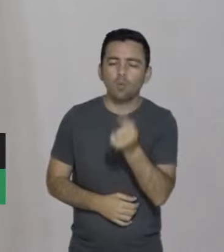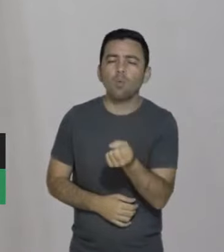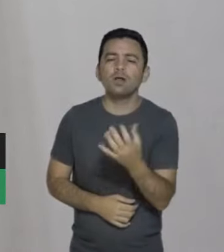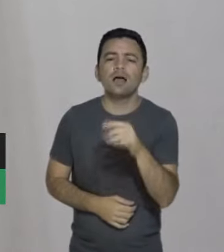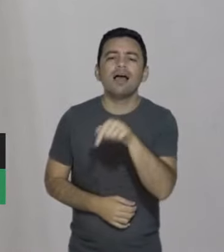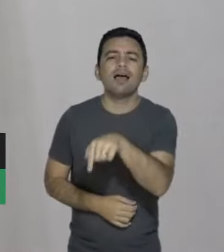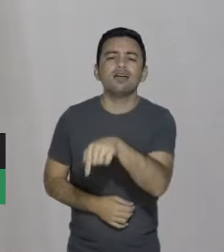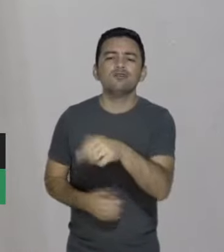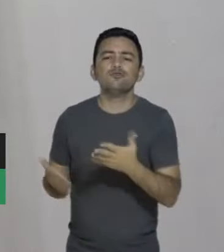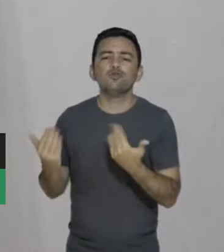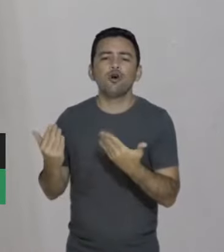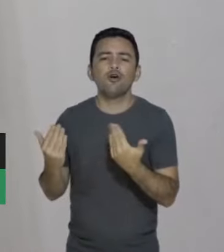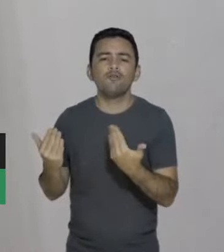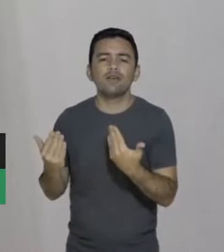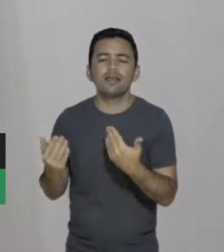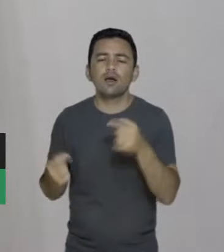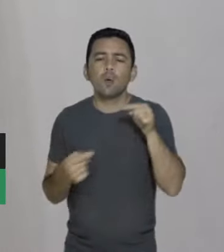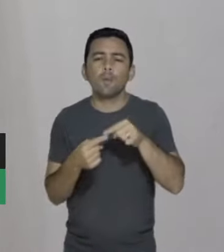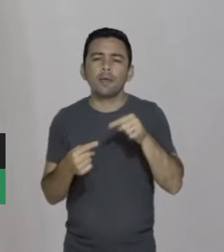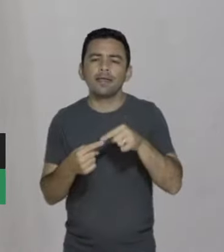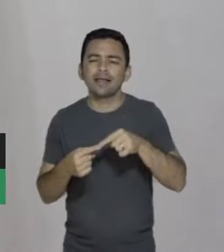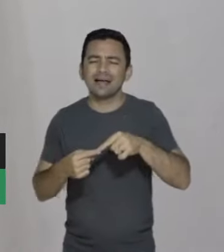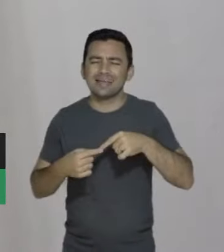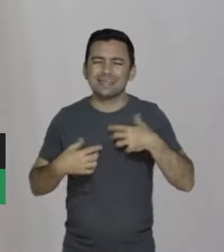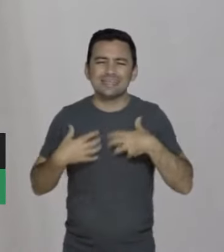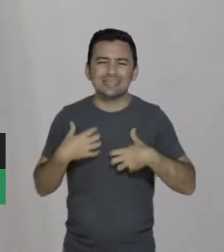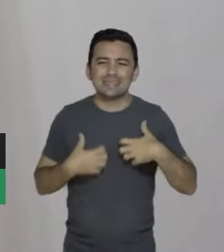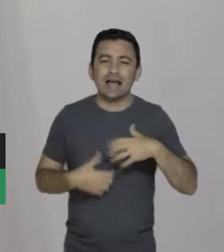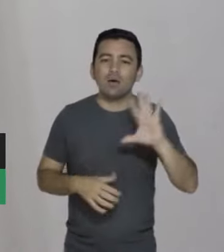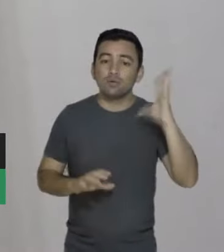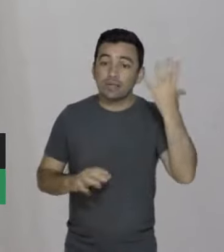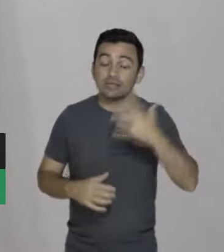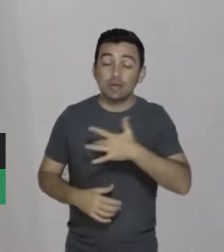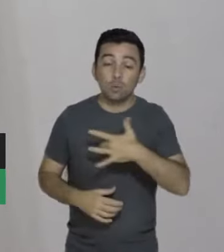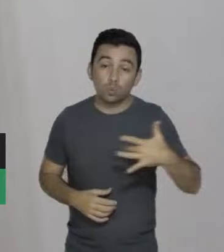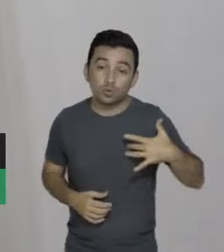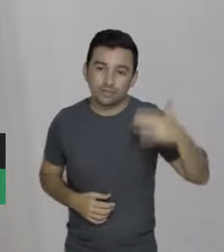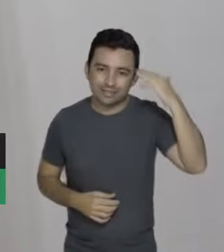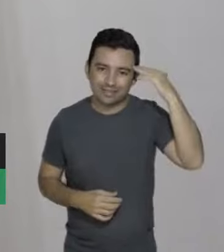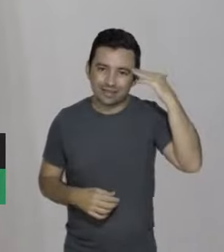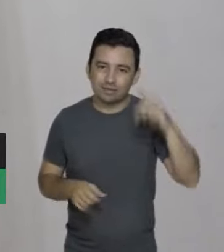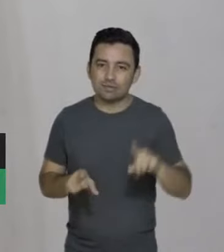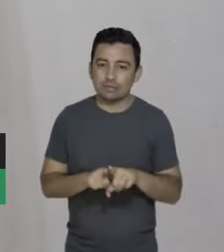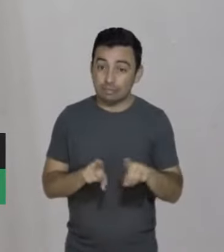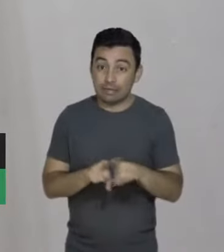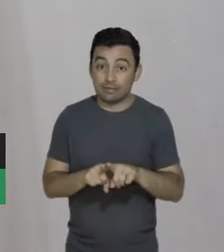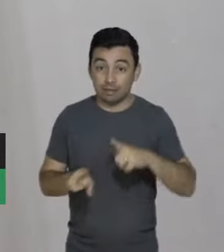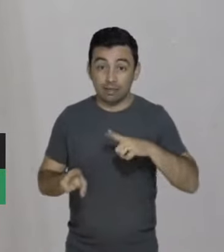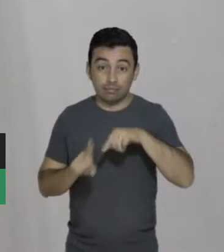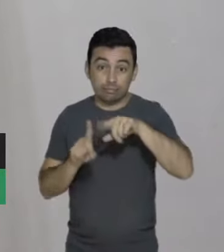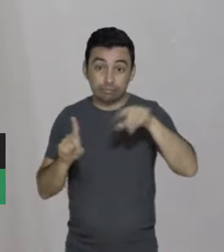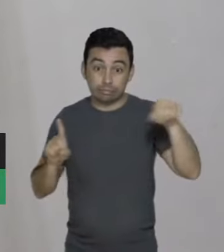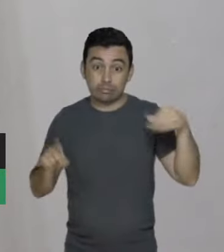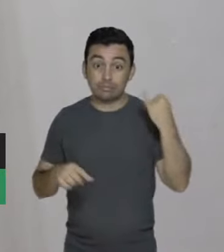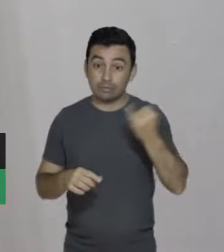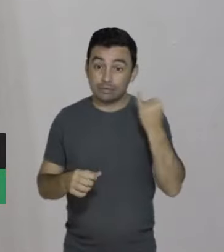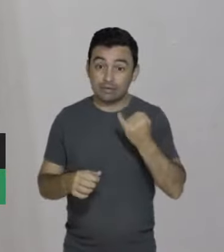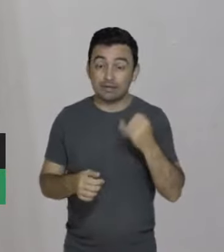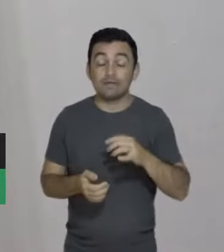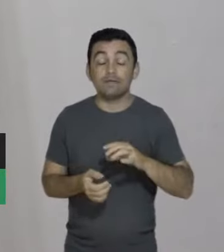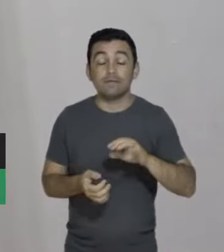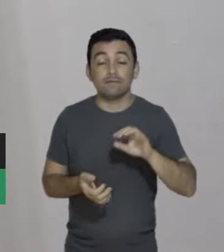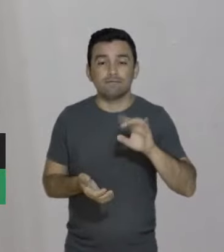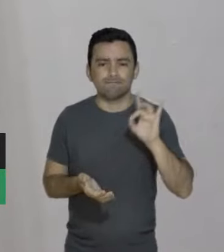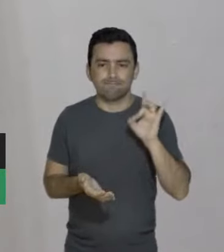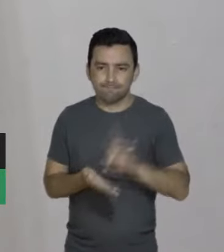tem sentido e sendo abalada em relação às questões de saúde mental a gente tem dados concretos sobre isso sobre esse